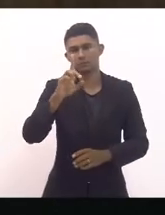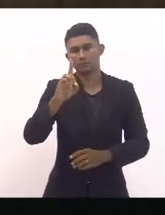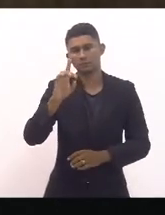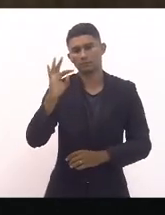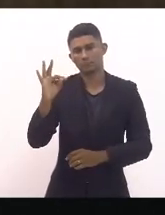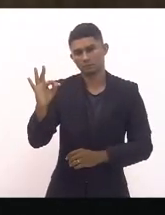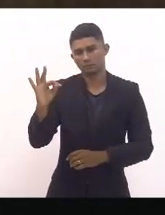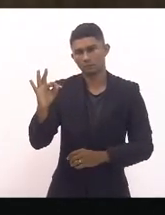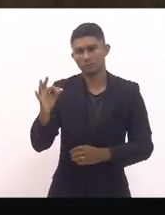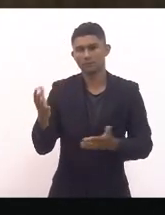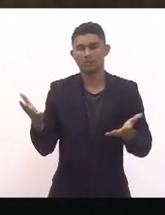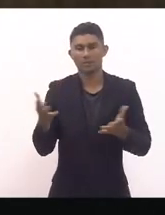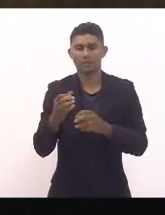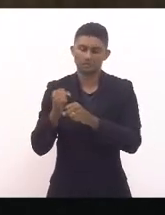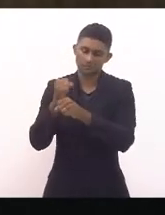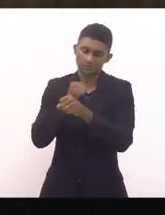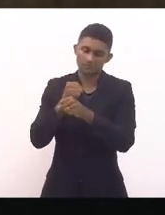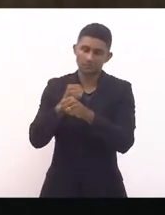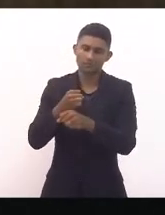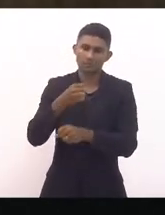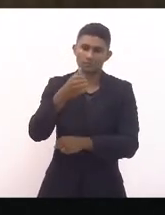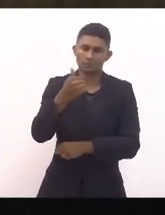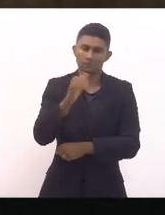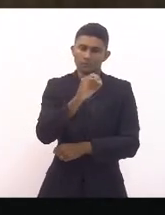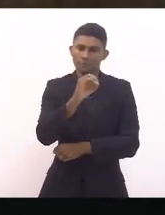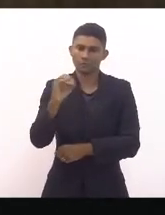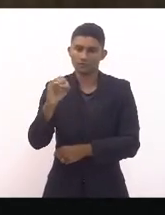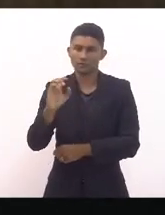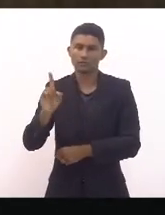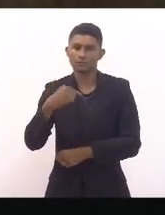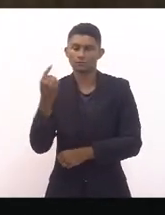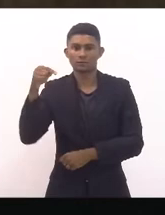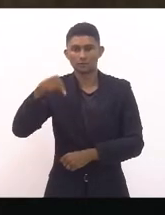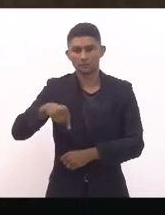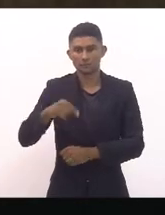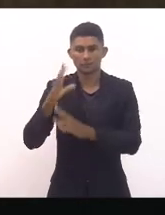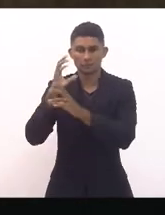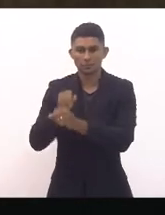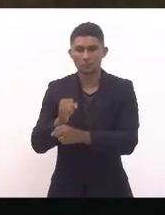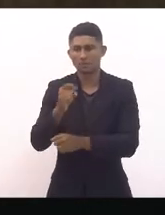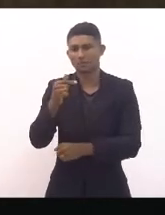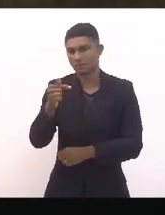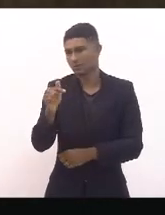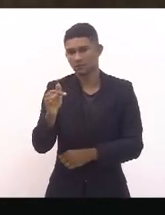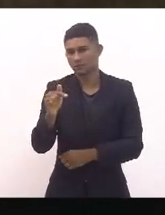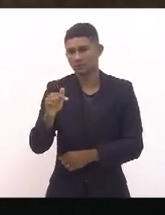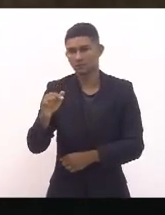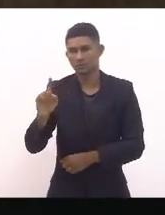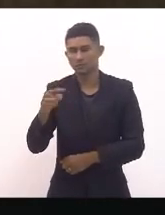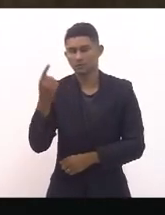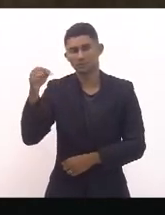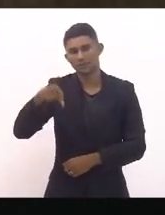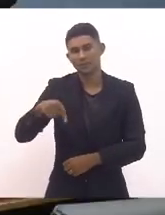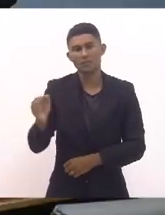centenário de Brizola nos 100 anos. Hoje já não somos mais 17, e vocês já sabem quantos somos.